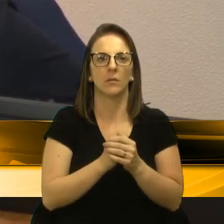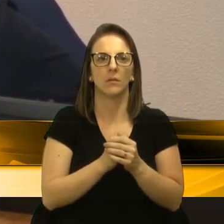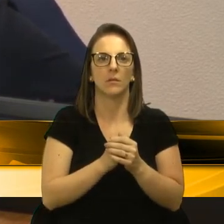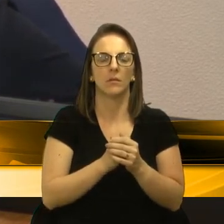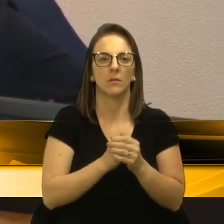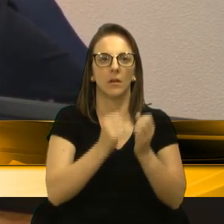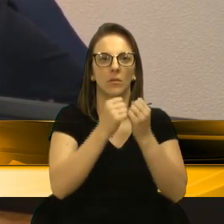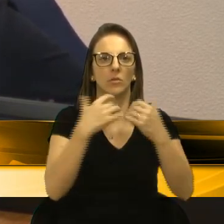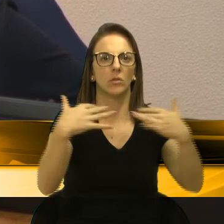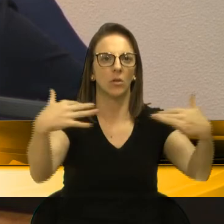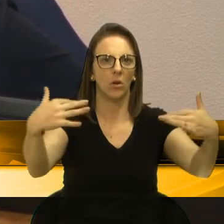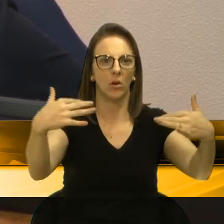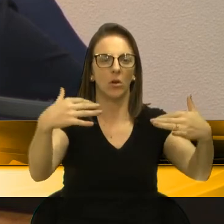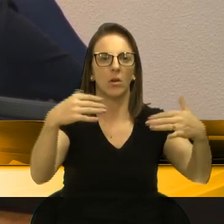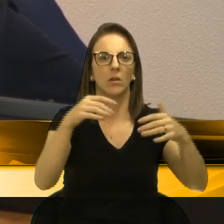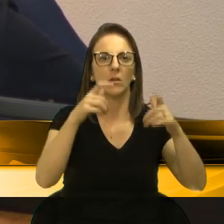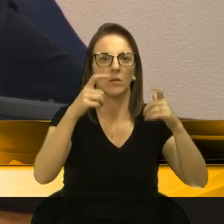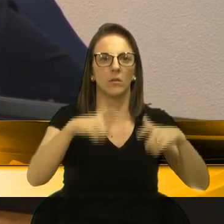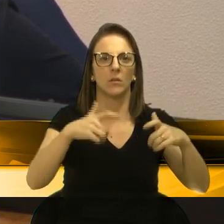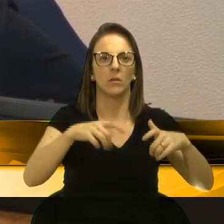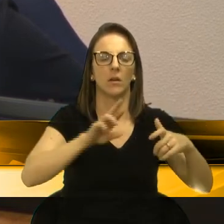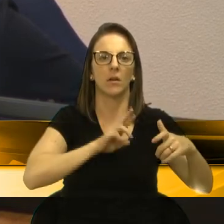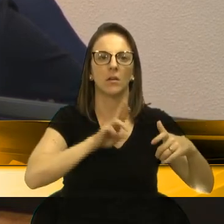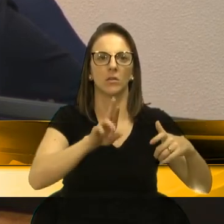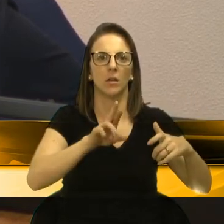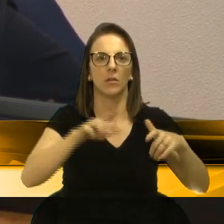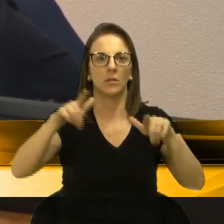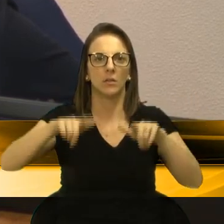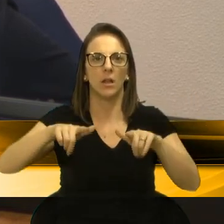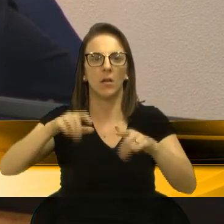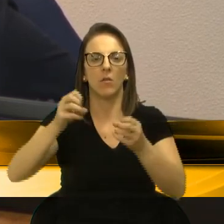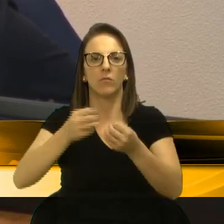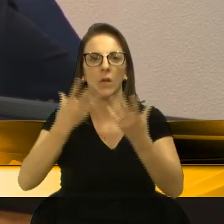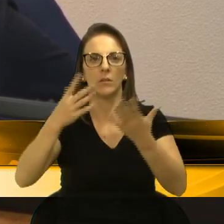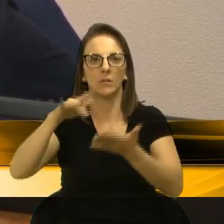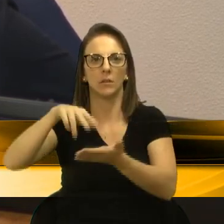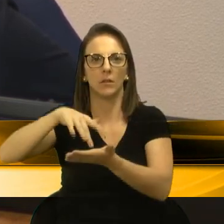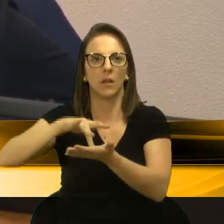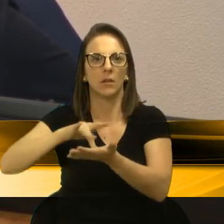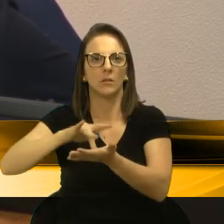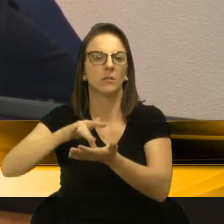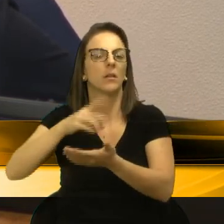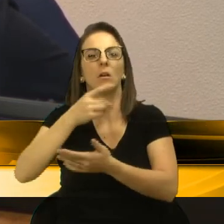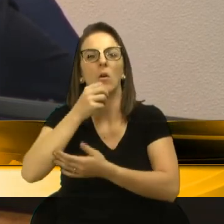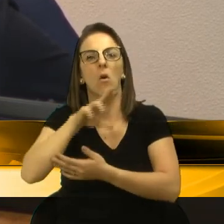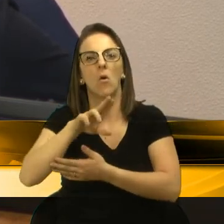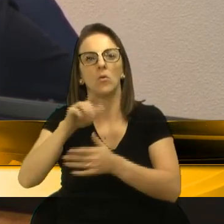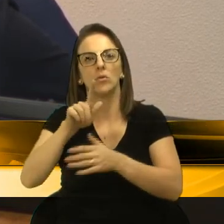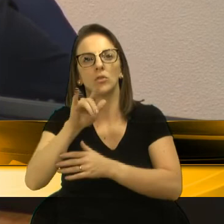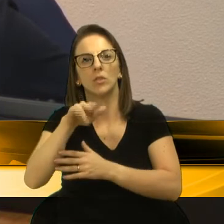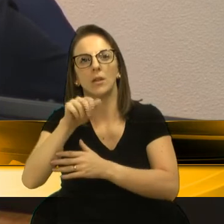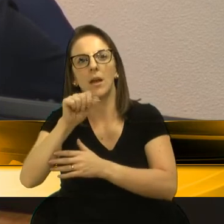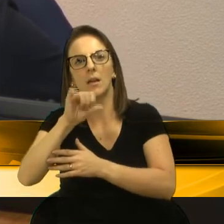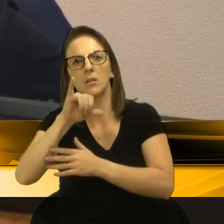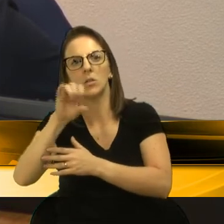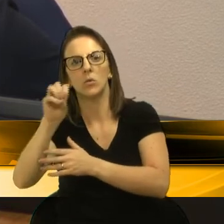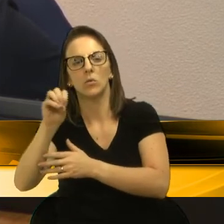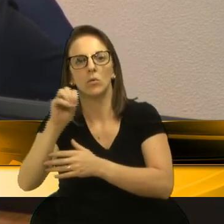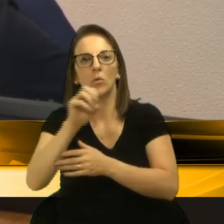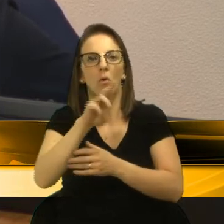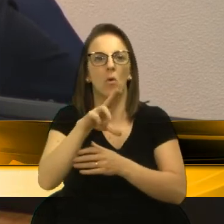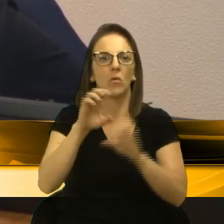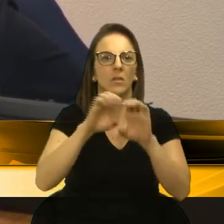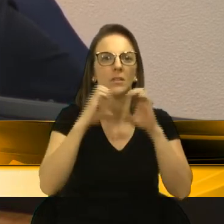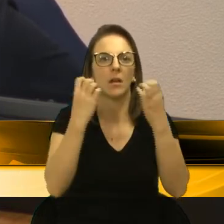auditórios, b. templos religiosos, c. salões de festas ou danças, d. ginásios ou estádios, e. recintos para exposições ou leilões,